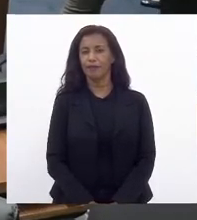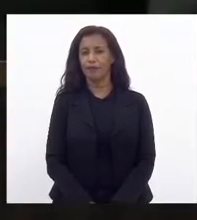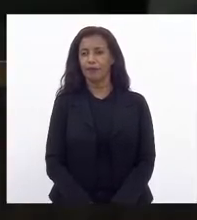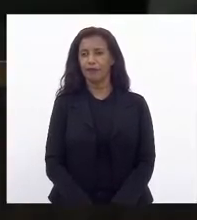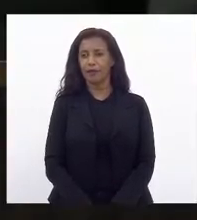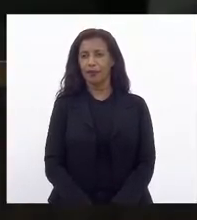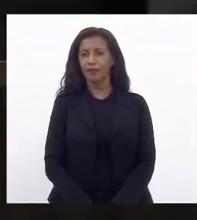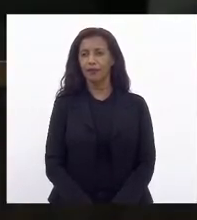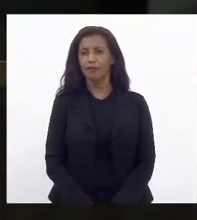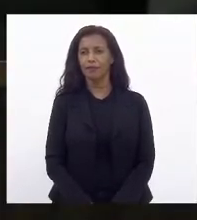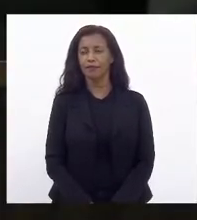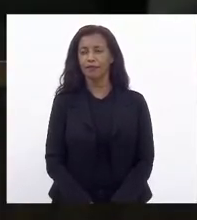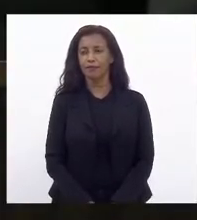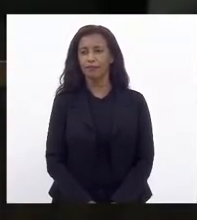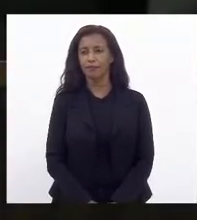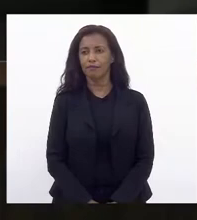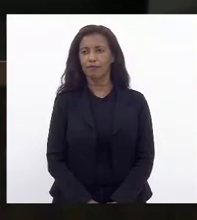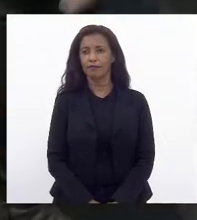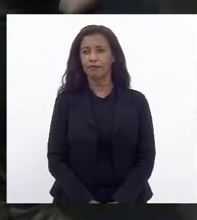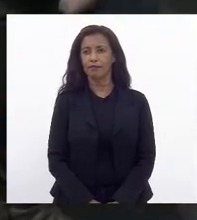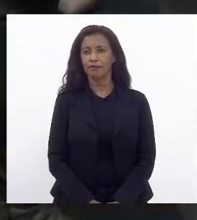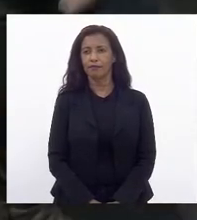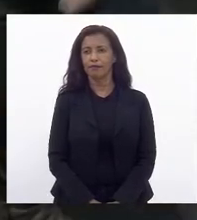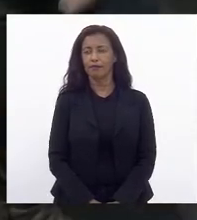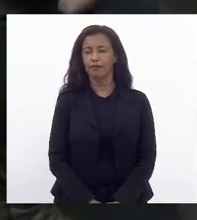temos 11, tá? Não, a emenda da CCJ.